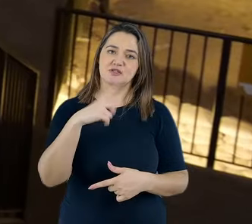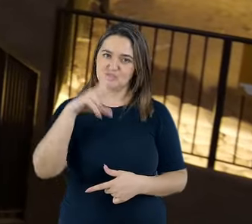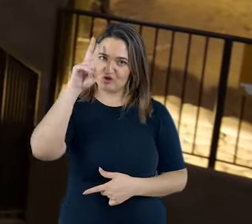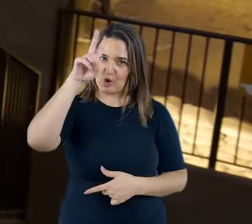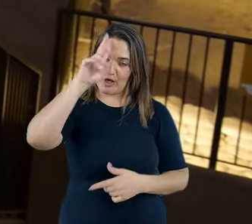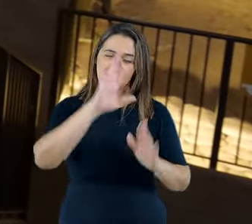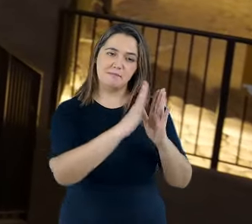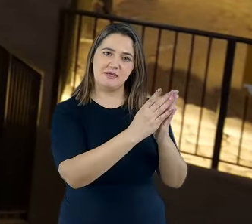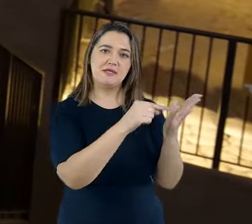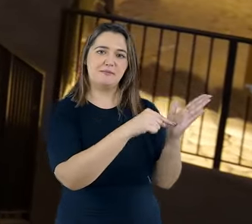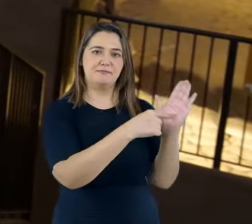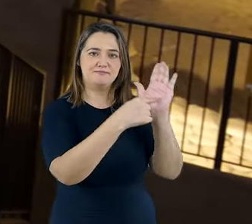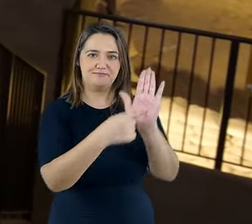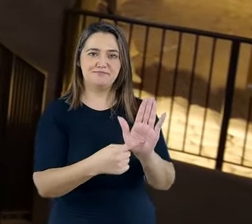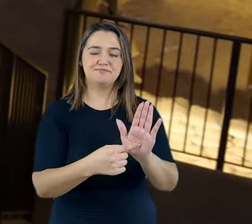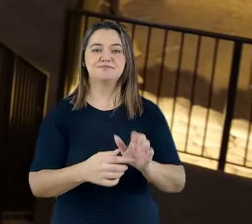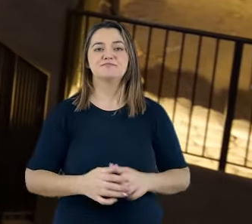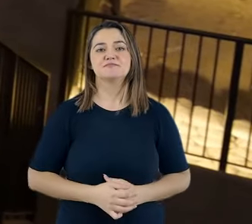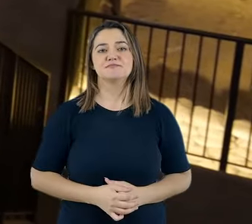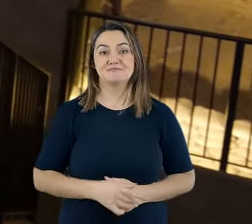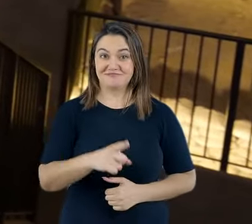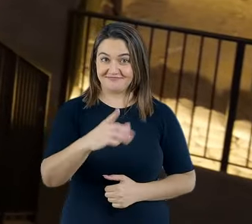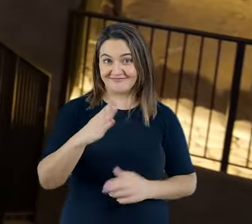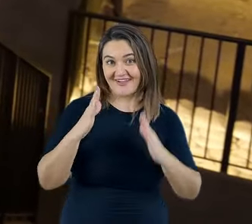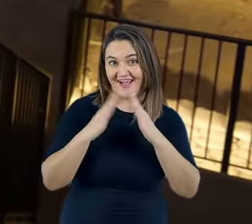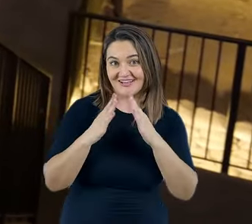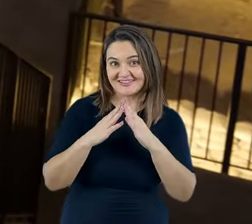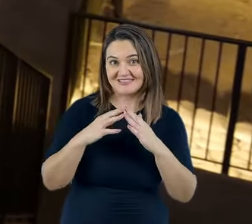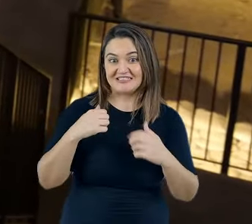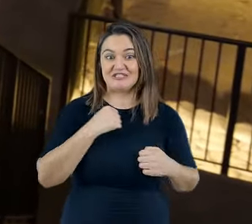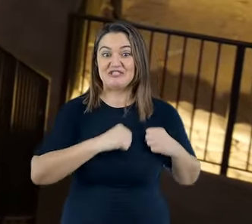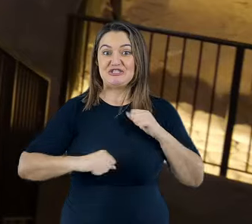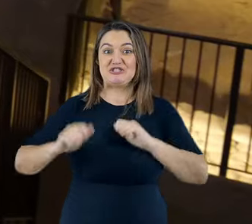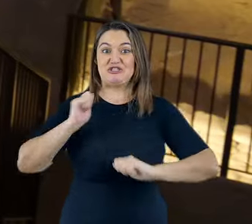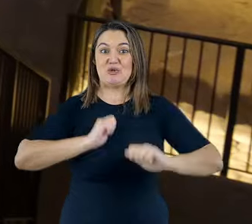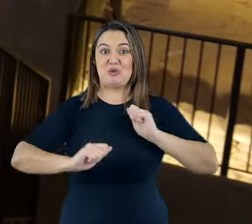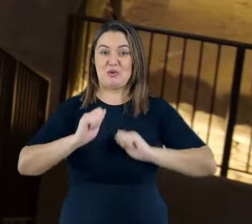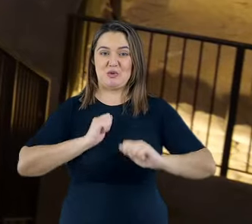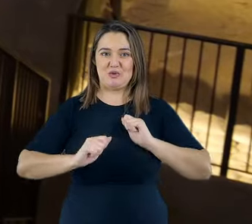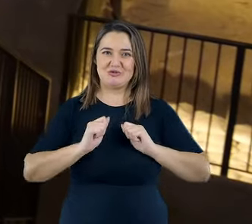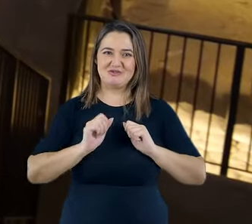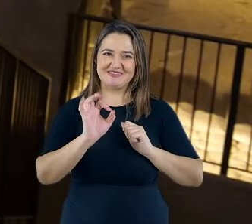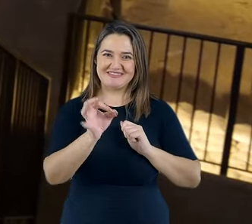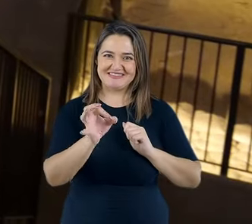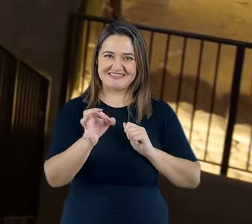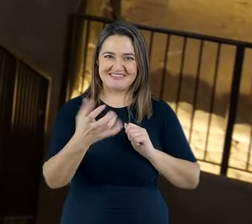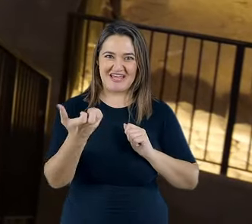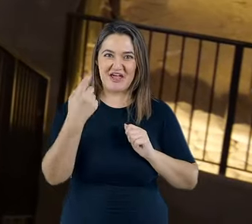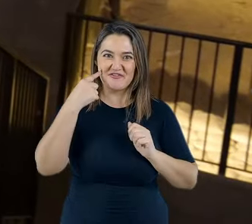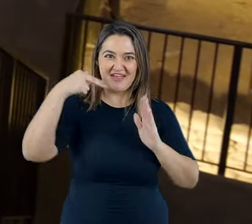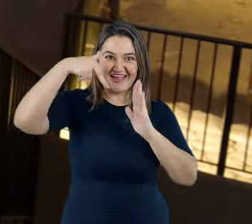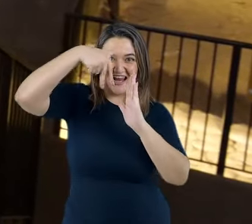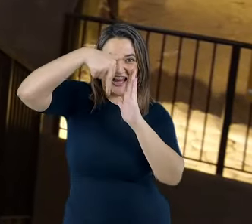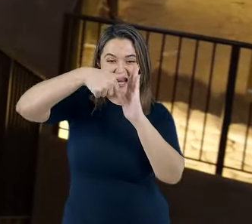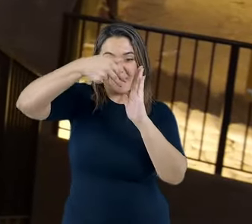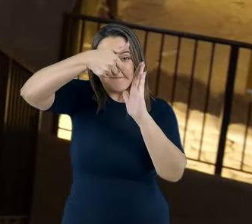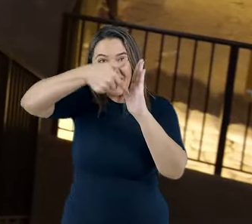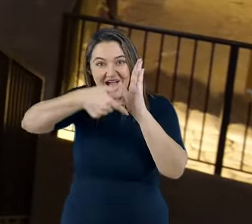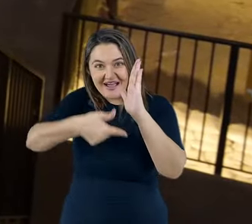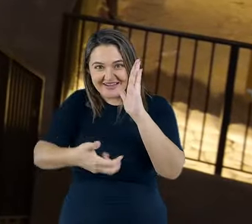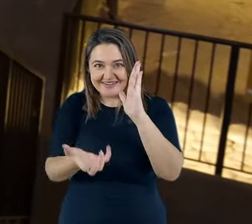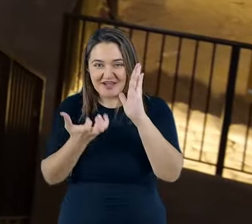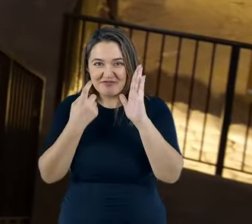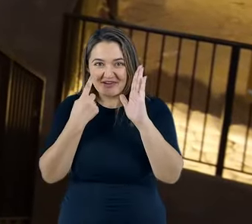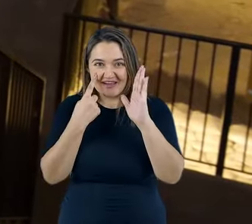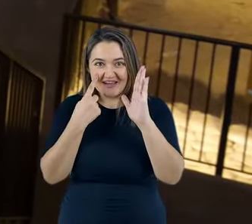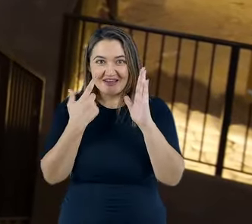histórica daquilo que a Bíblia apresenta. Agora, eu sei que você em casa está ansioso. Falamos tanto dos cruzados, dos bizantinos, dos